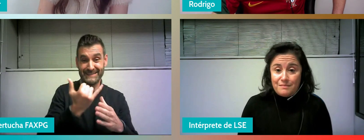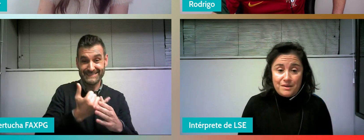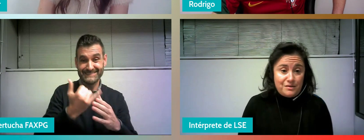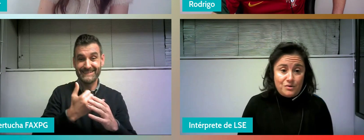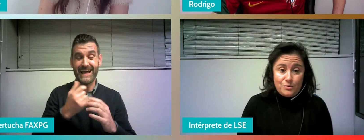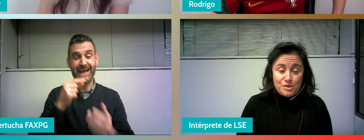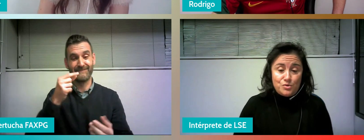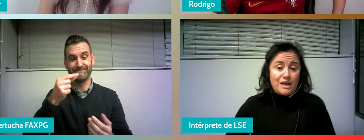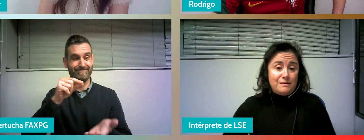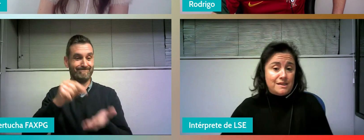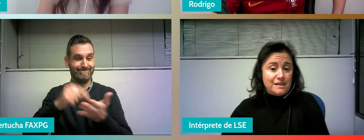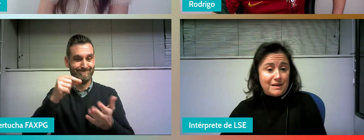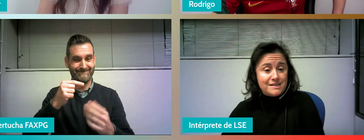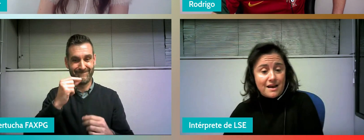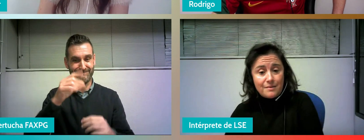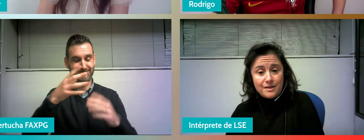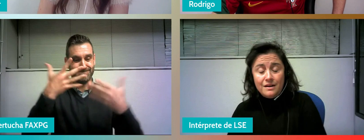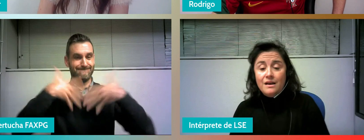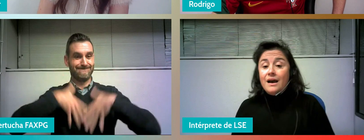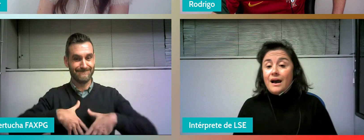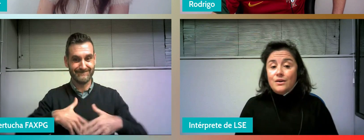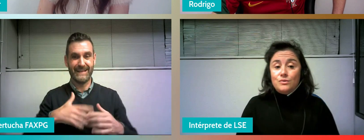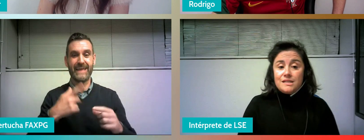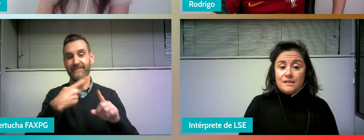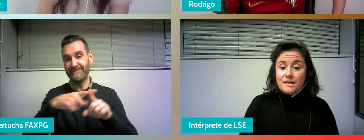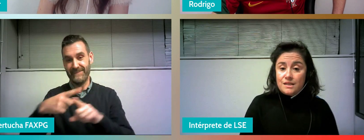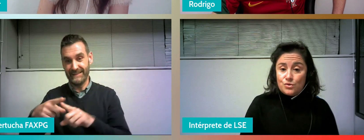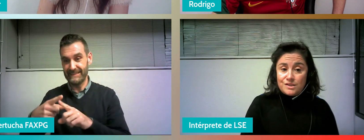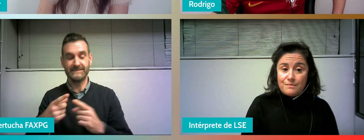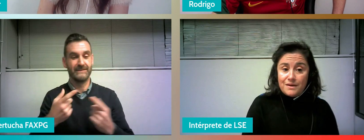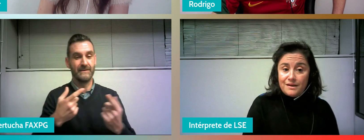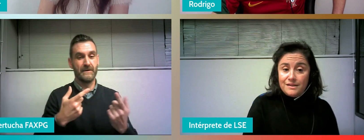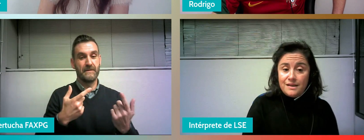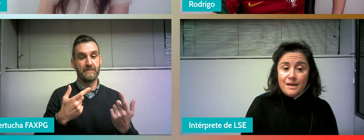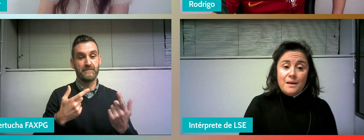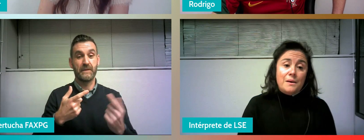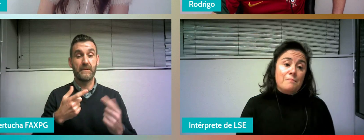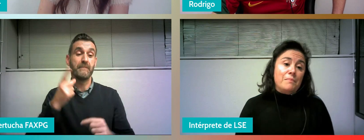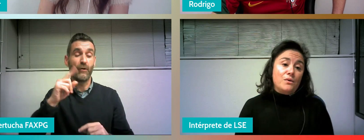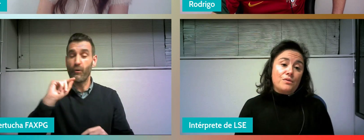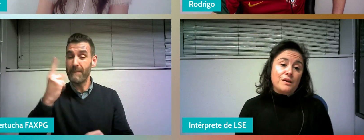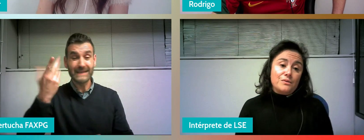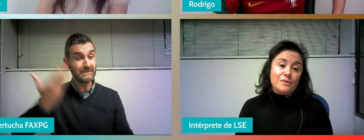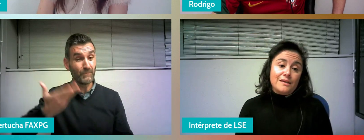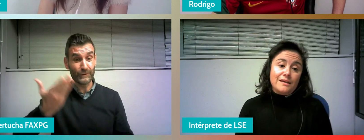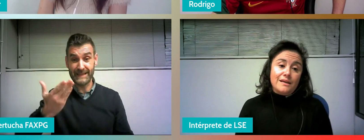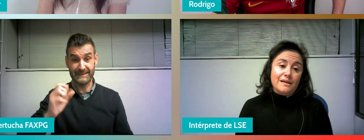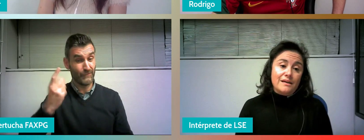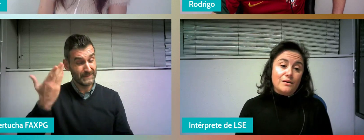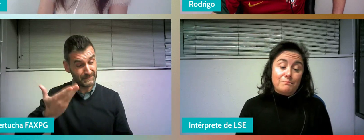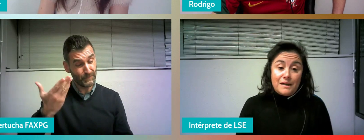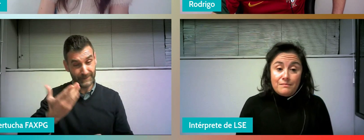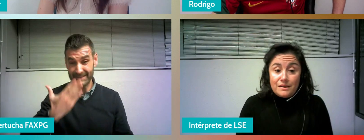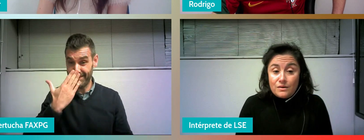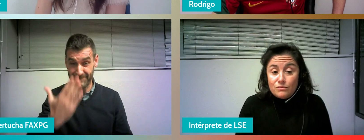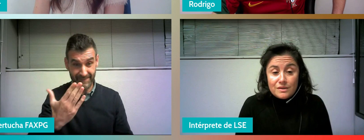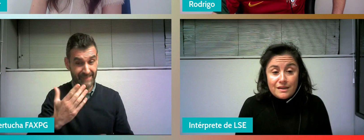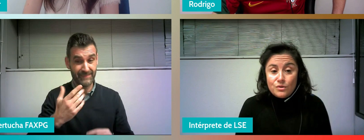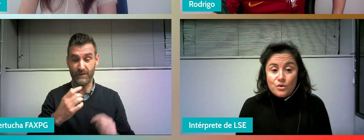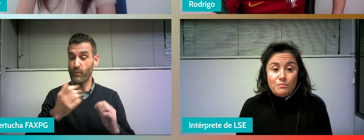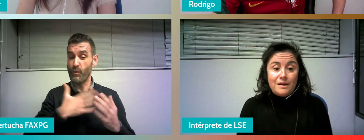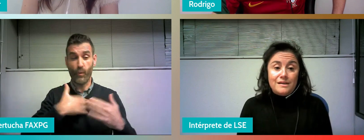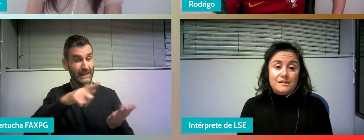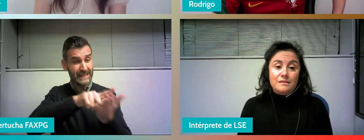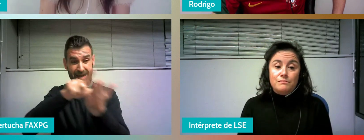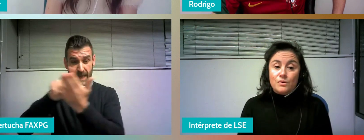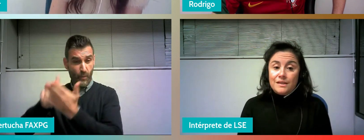que están aprendendo a lingua de signos. Hai xente máis hábil, hai outra xente que lle costa máis, pero o certo é que, para mí, en mi entendo,